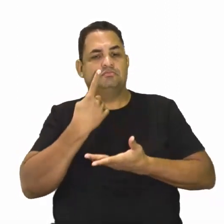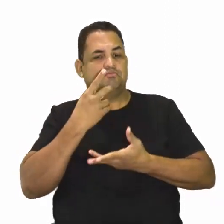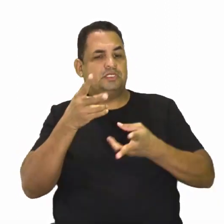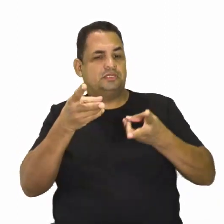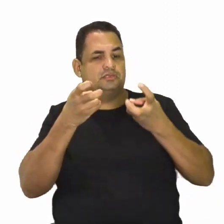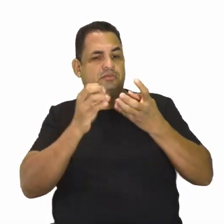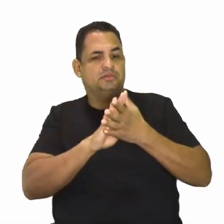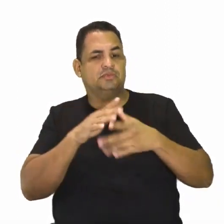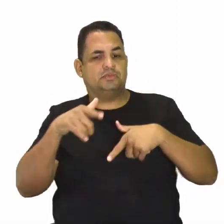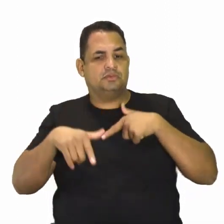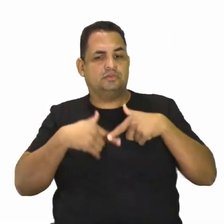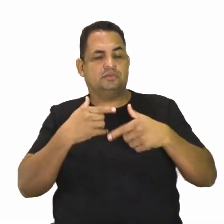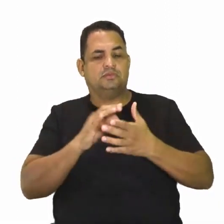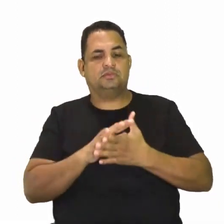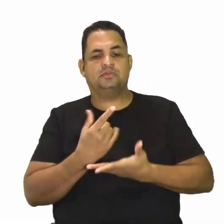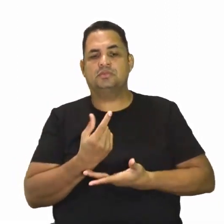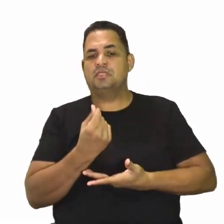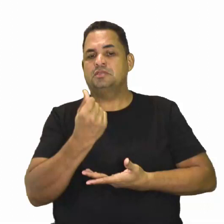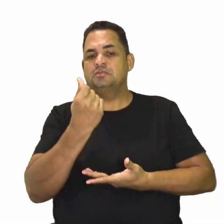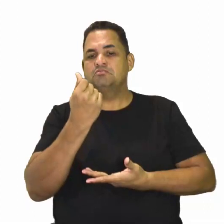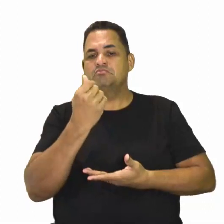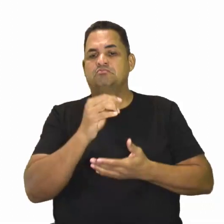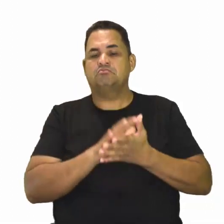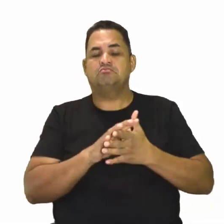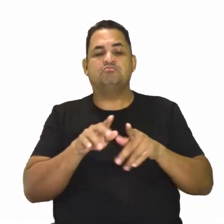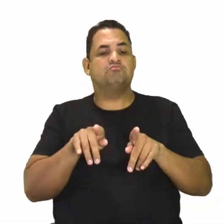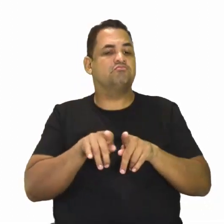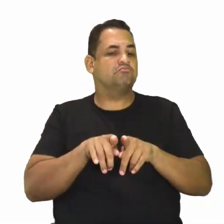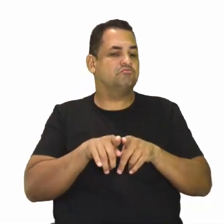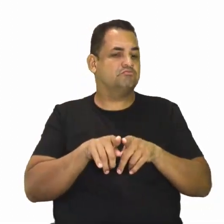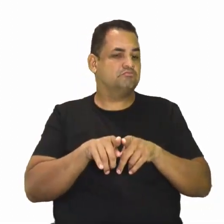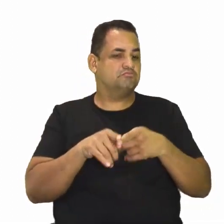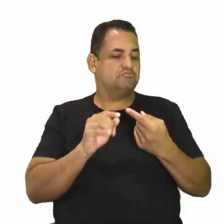produção rentável e